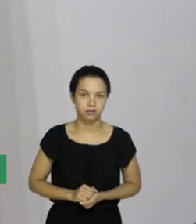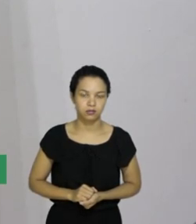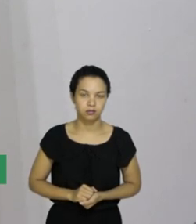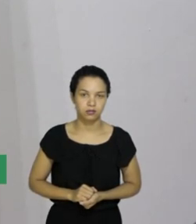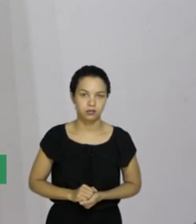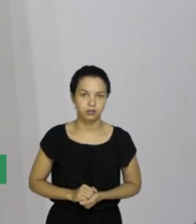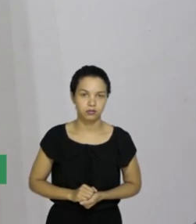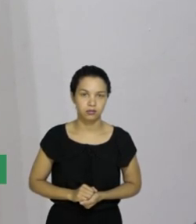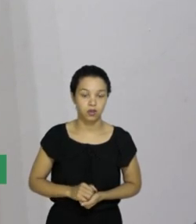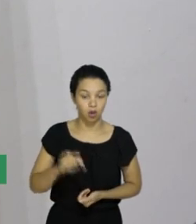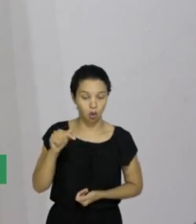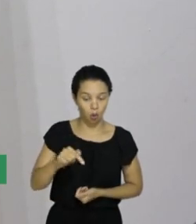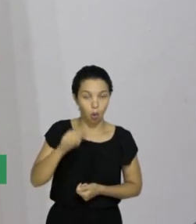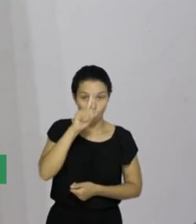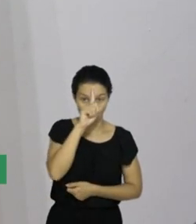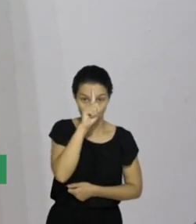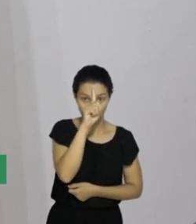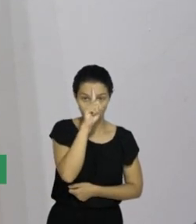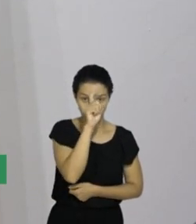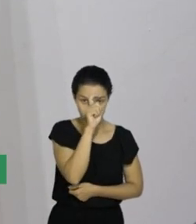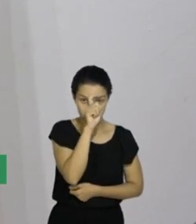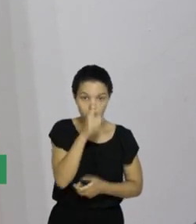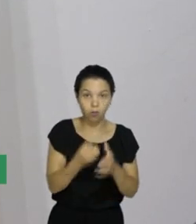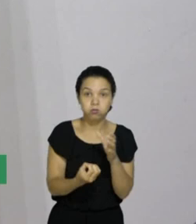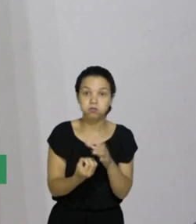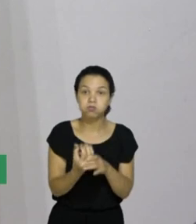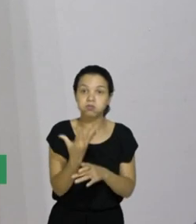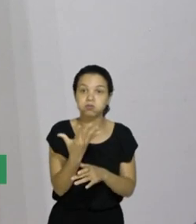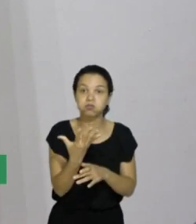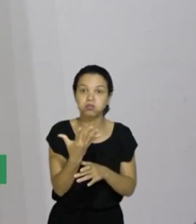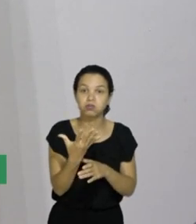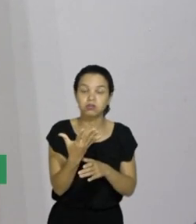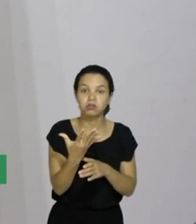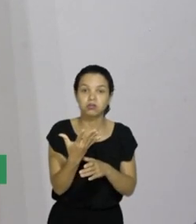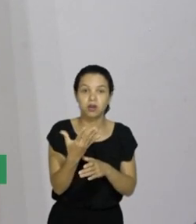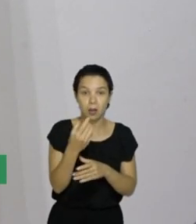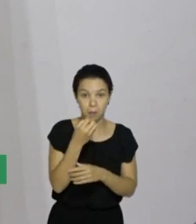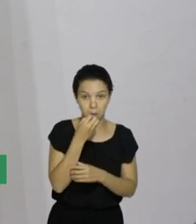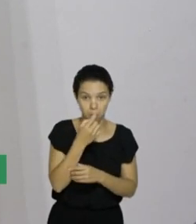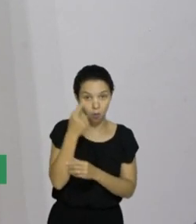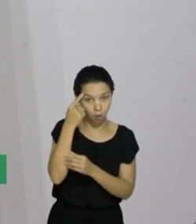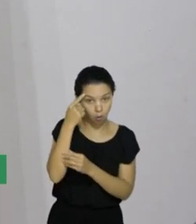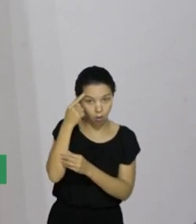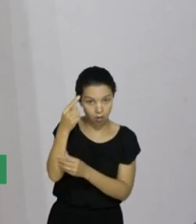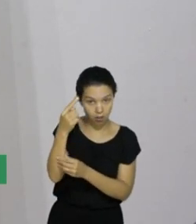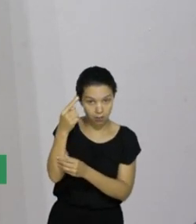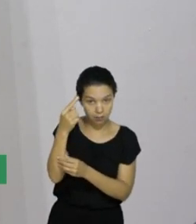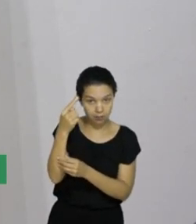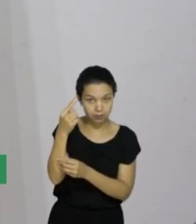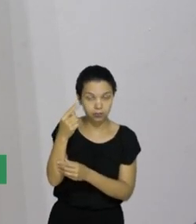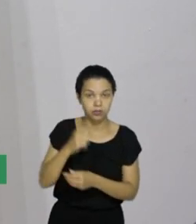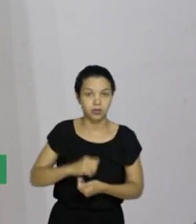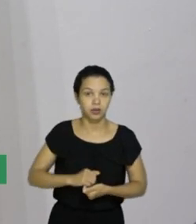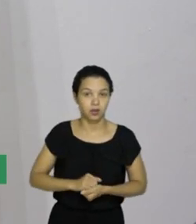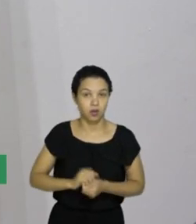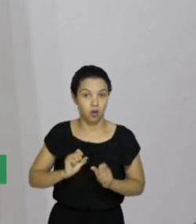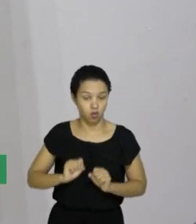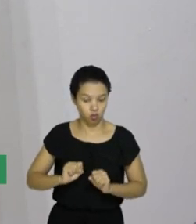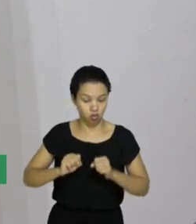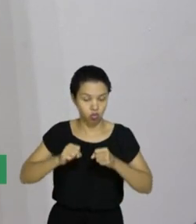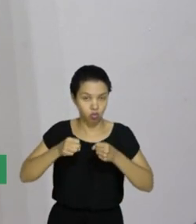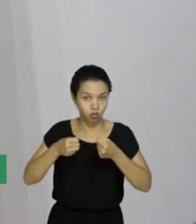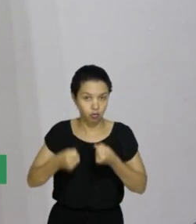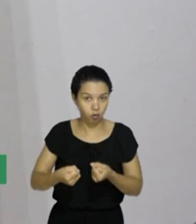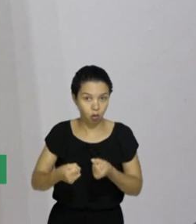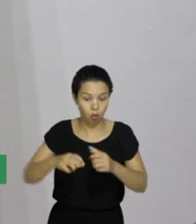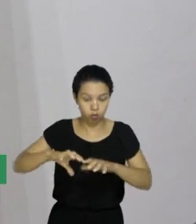o nosso Hospital foi fundado e sempre bom lembrar por um esforço coletivo